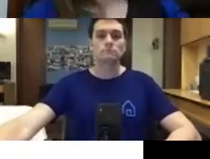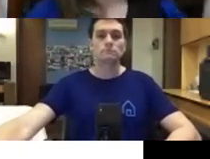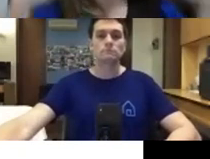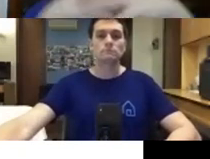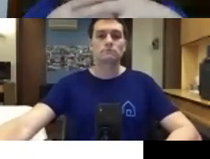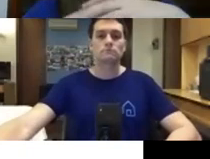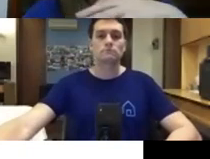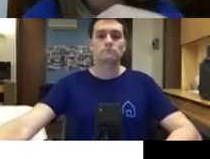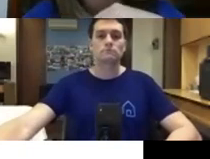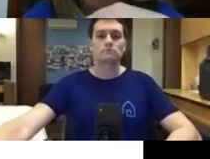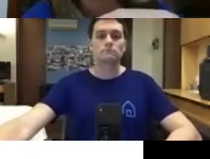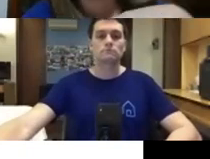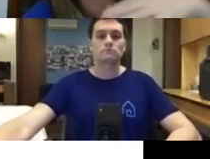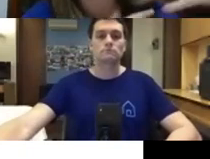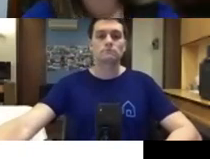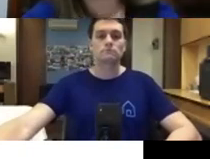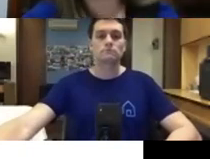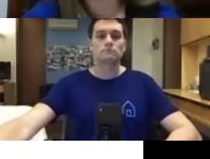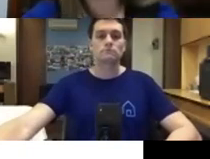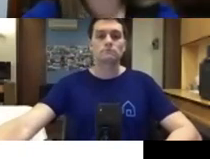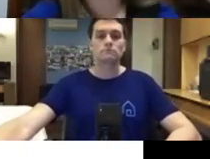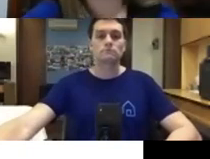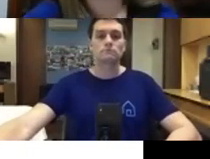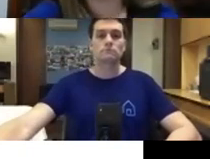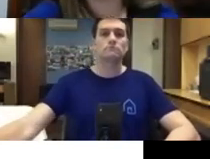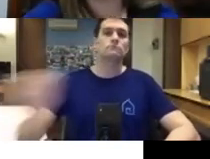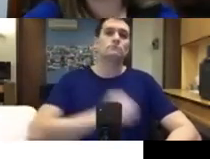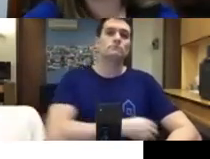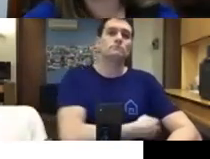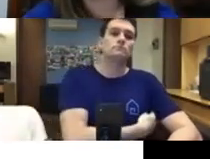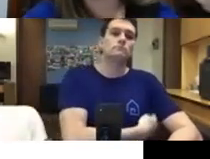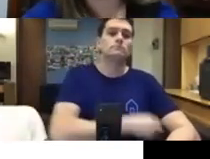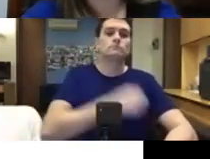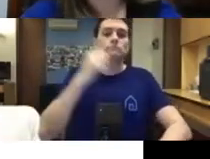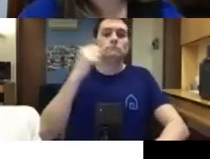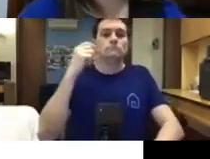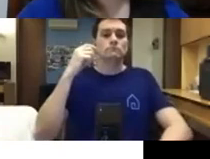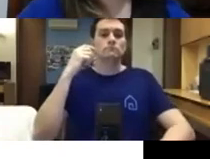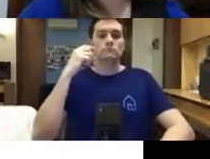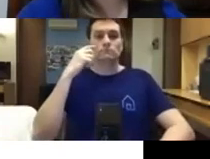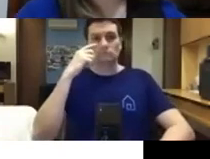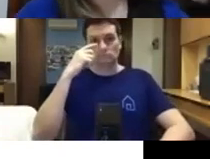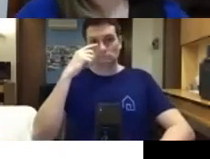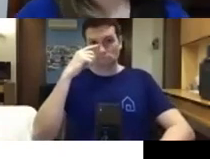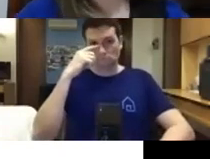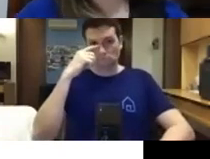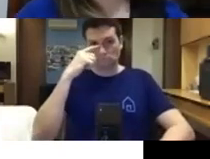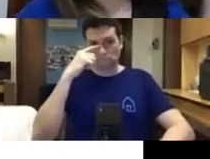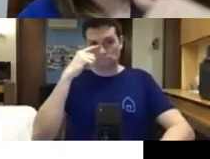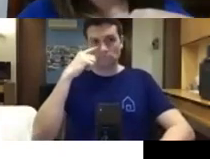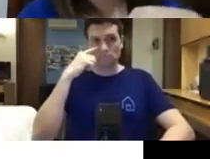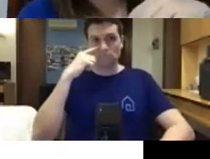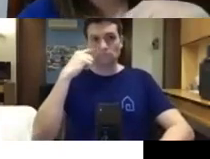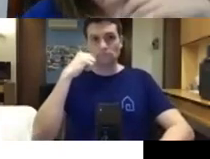que acontecem, na verdade, simultaneamente. A redução das propriedades, como a resistência à compressão, módulo de elasticidade,